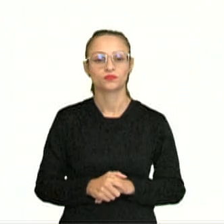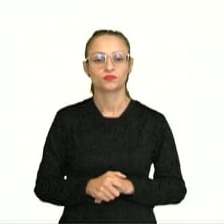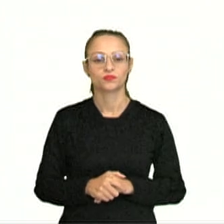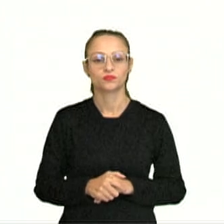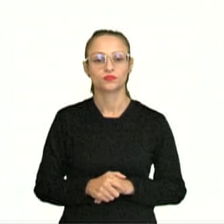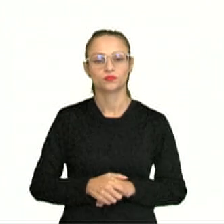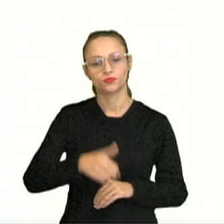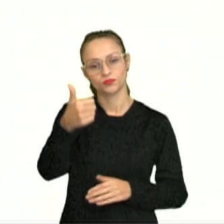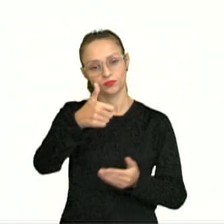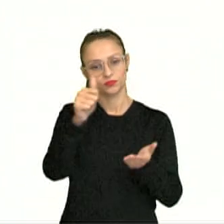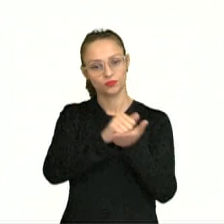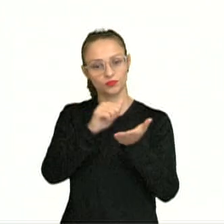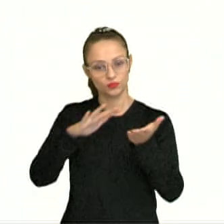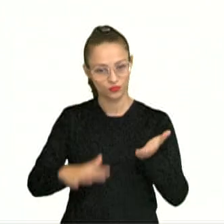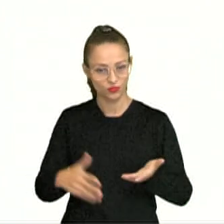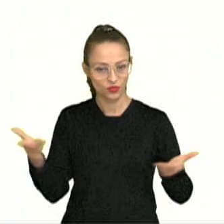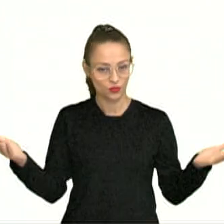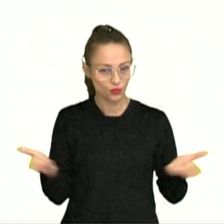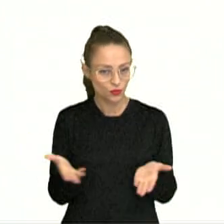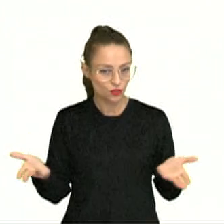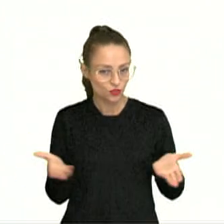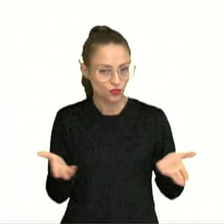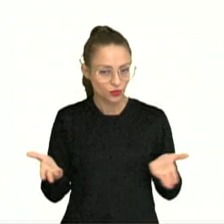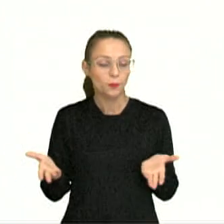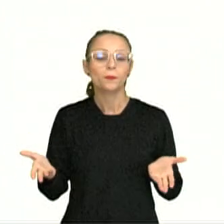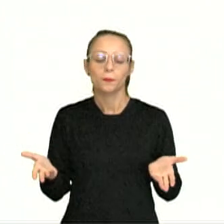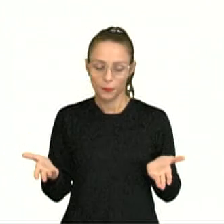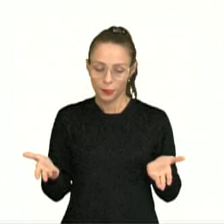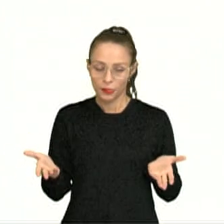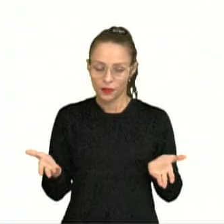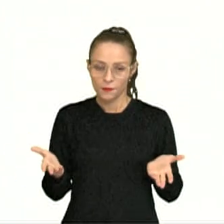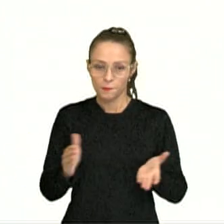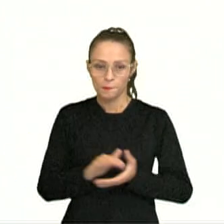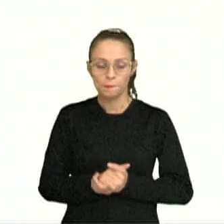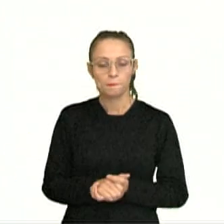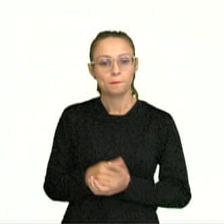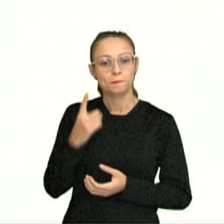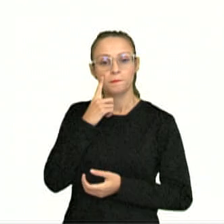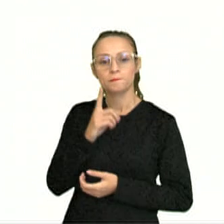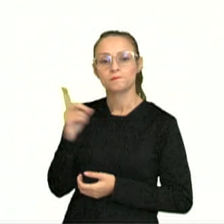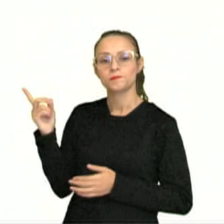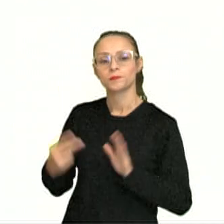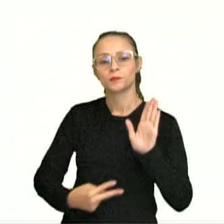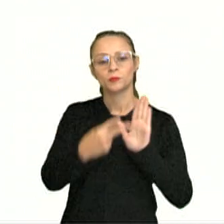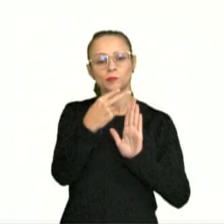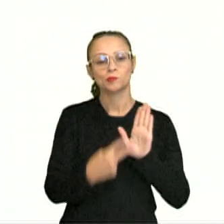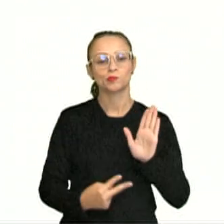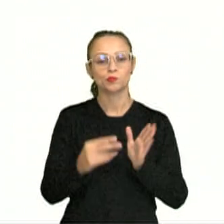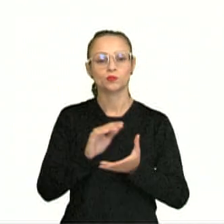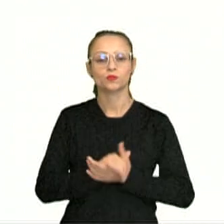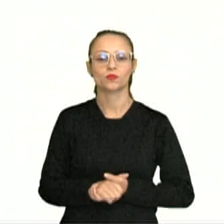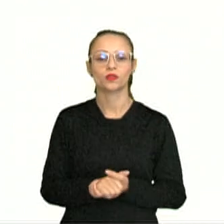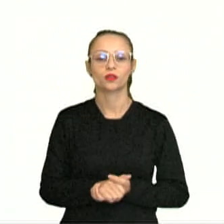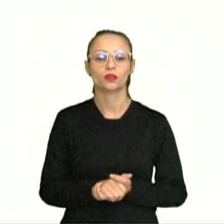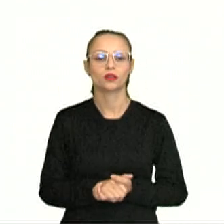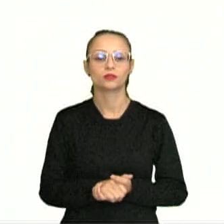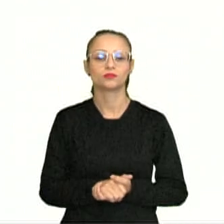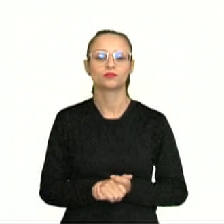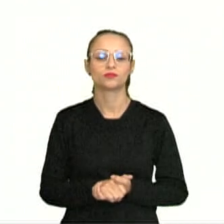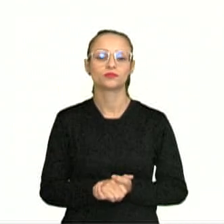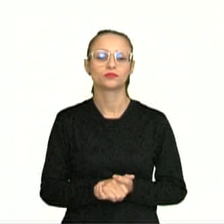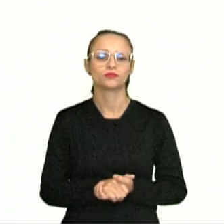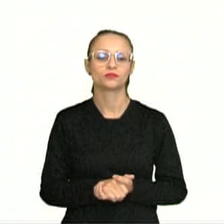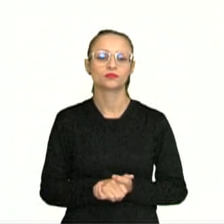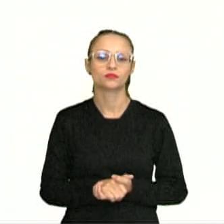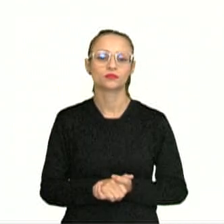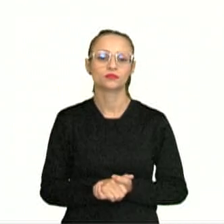nossa primeira atividade de hoje. De acordo com as características das 3 partes,